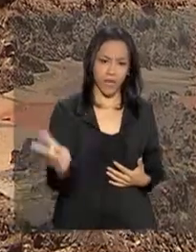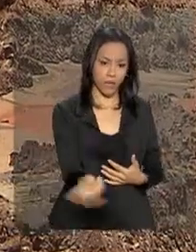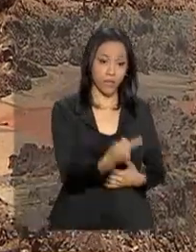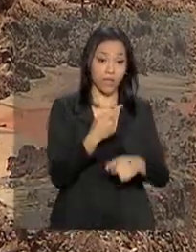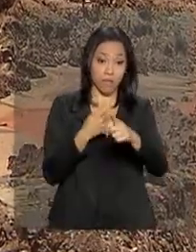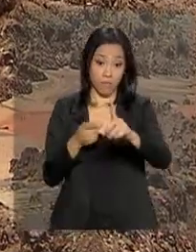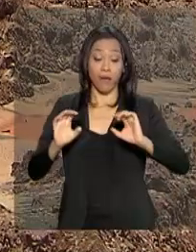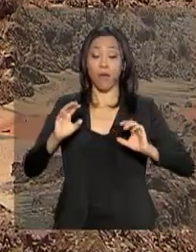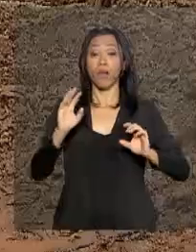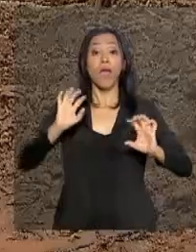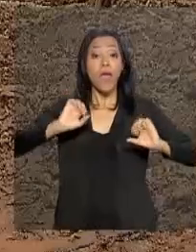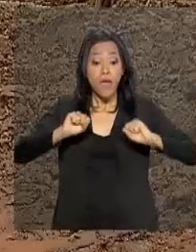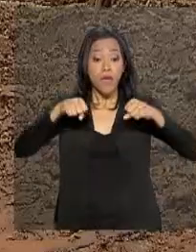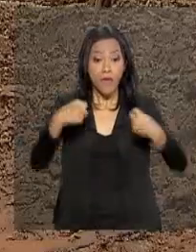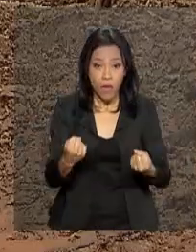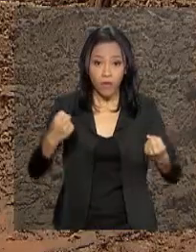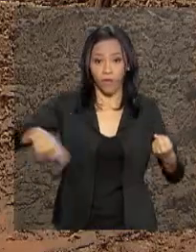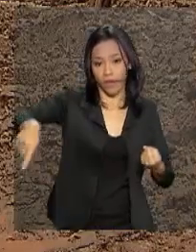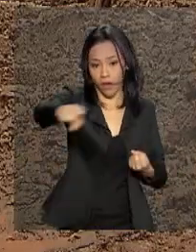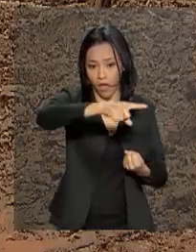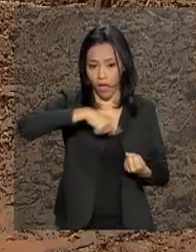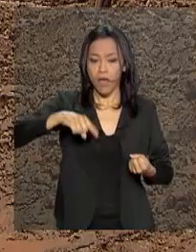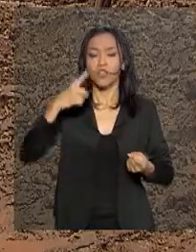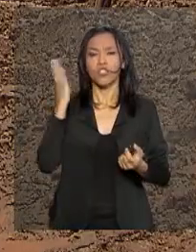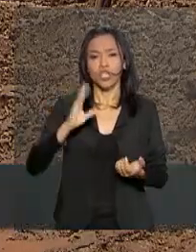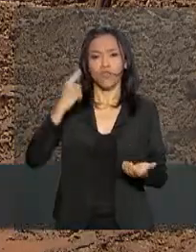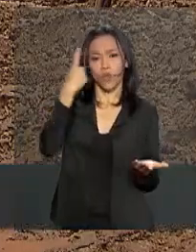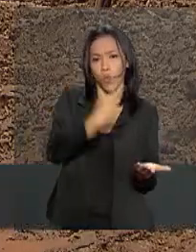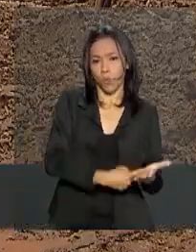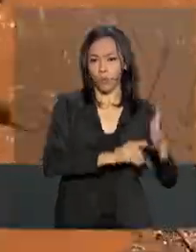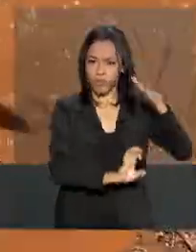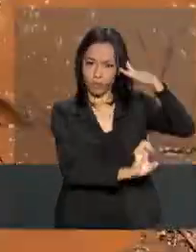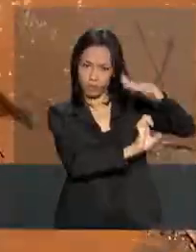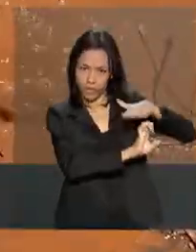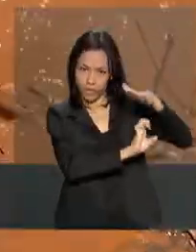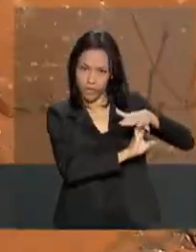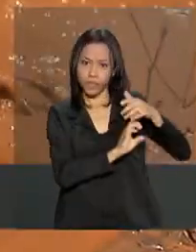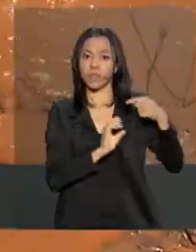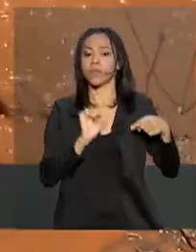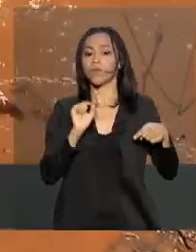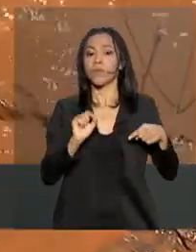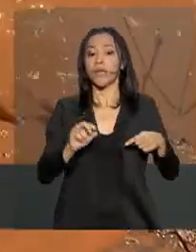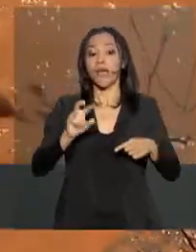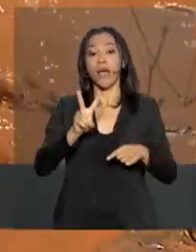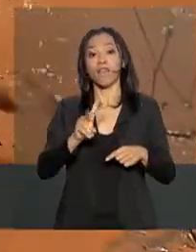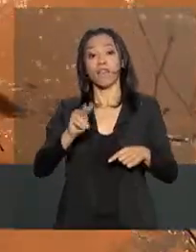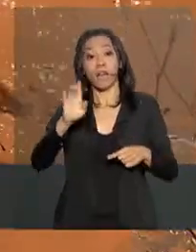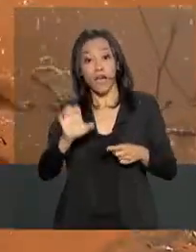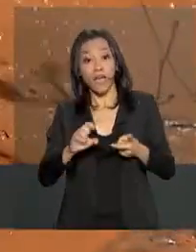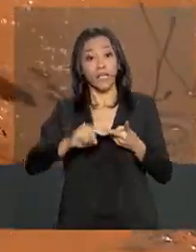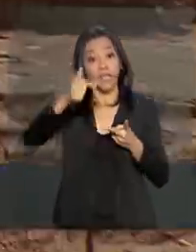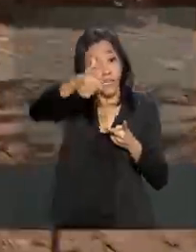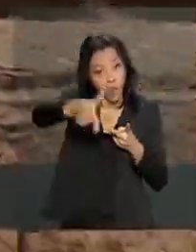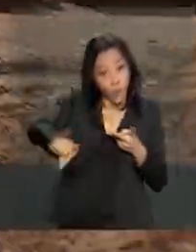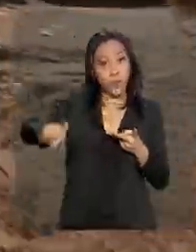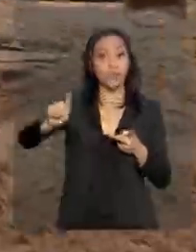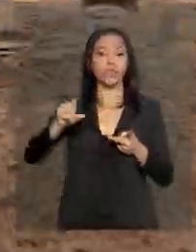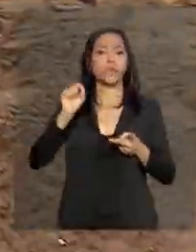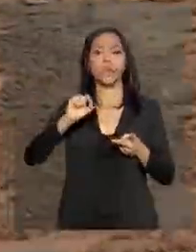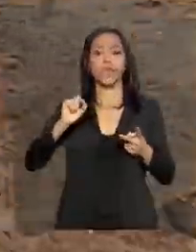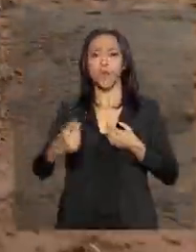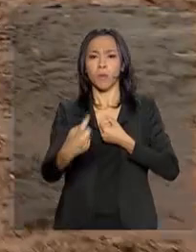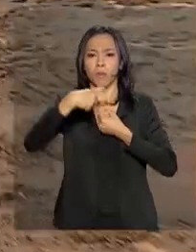os danos causados, foi firmado pela Samarco e suas controladoras, a Vale e a BHP Billiton, pelo